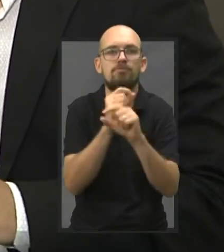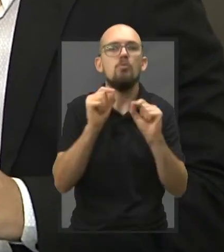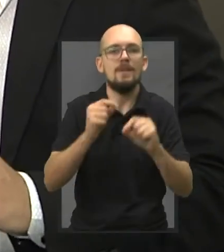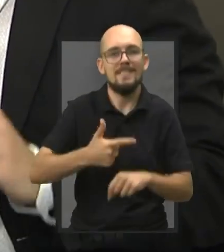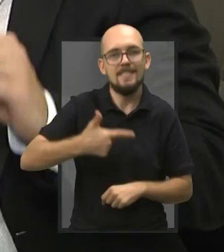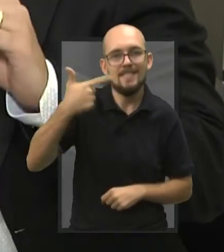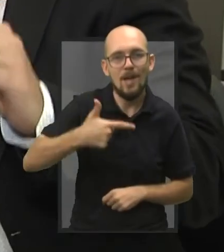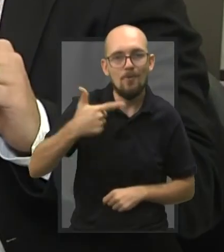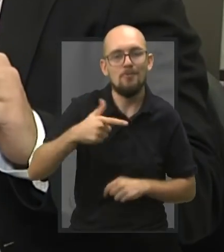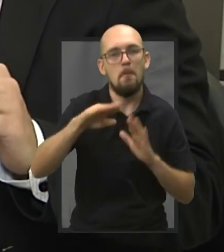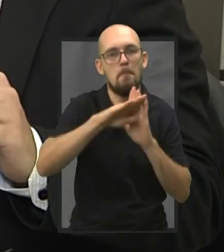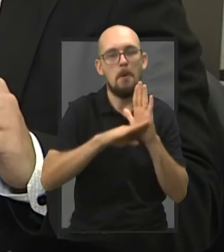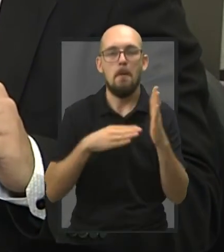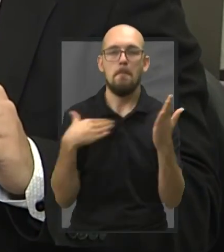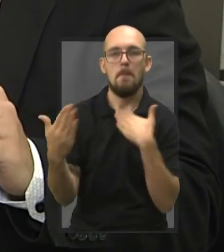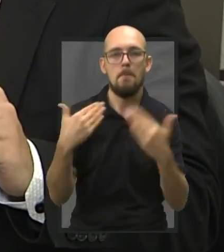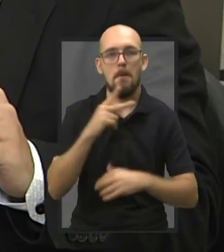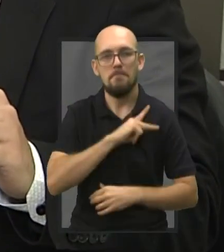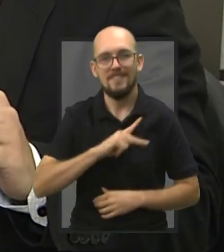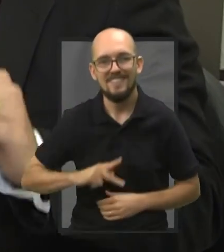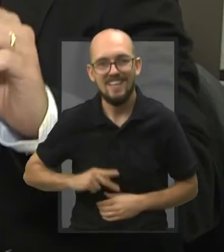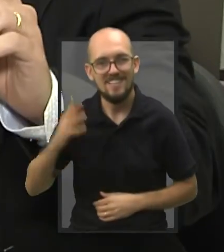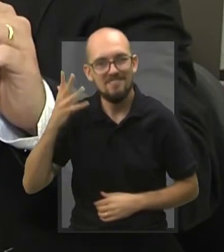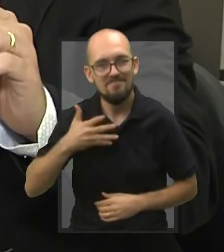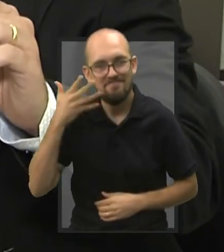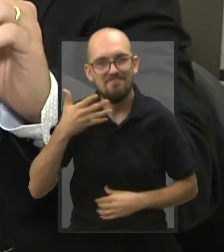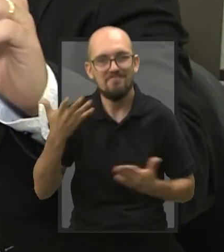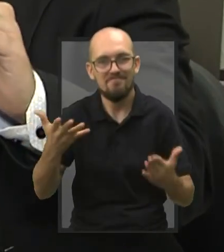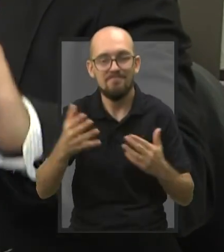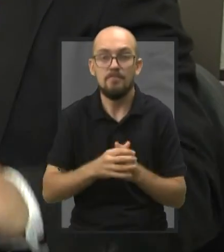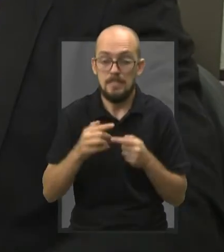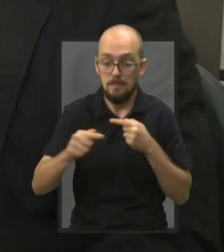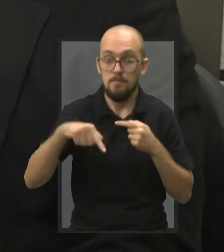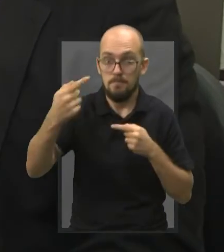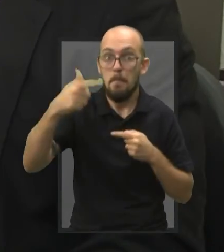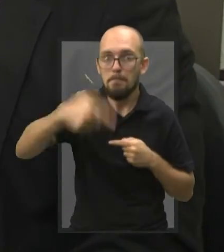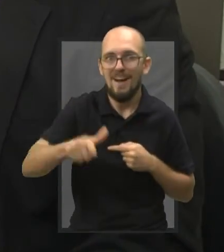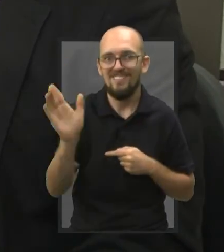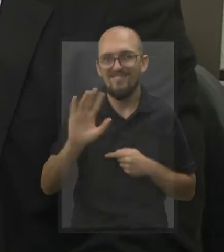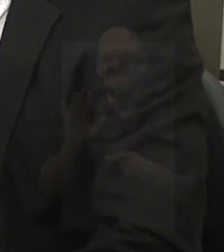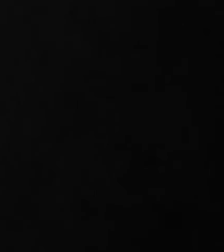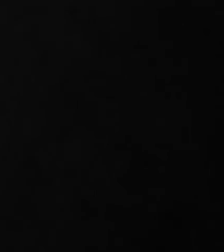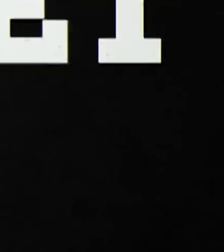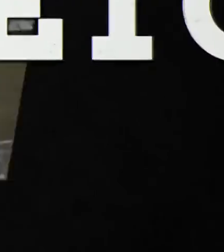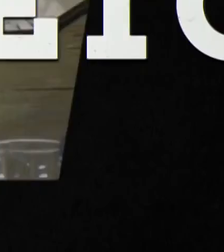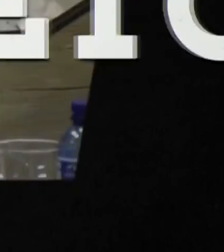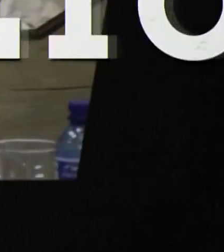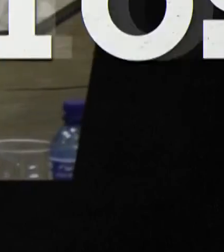edição do programa A Palavra do Presidente. Semana que vem tem mais. Até lá!